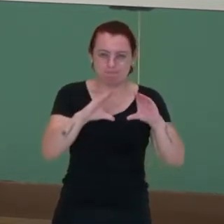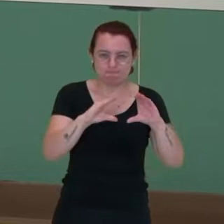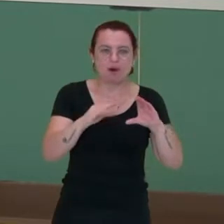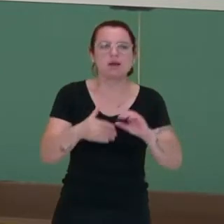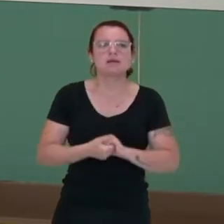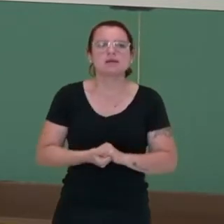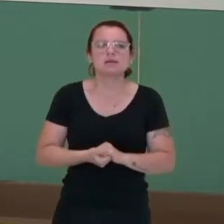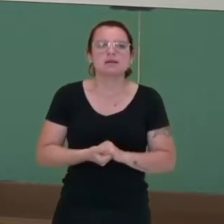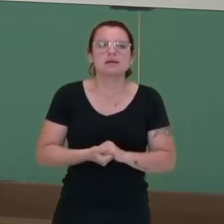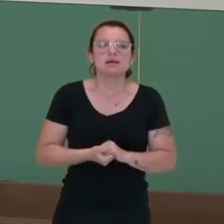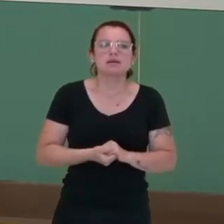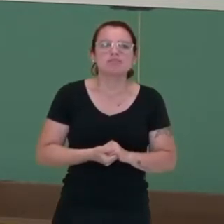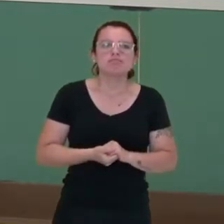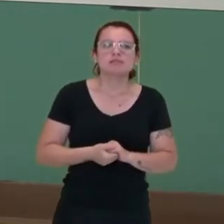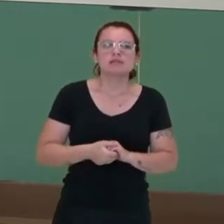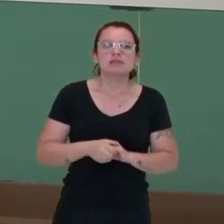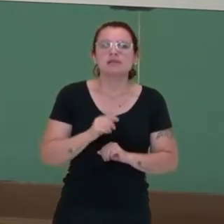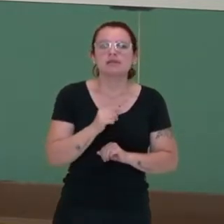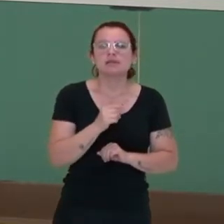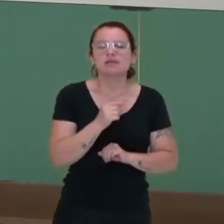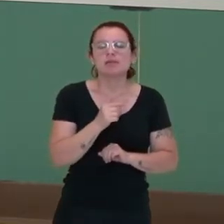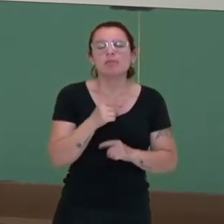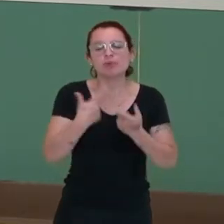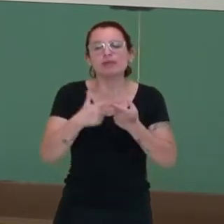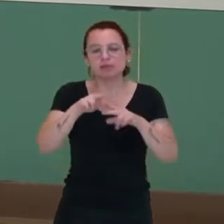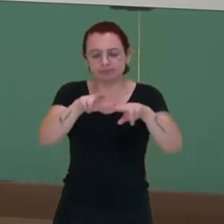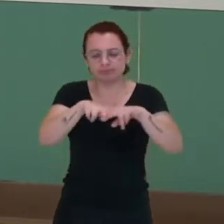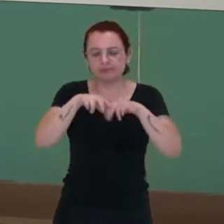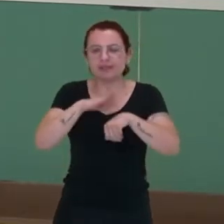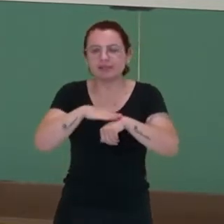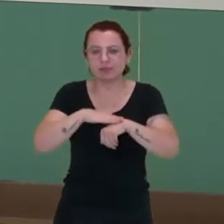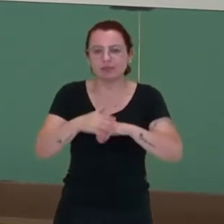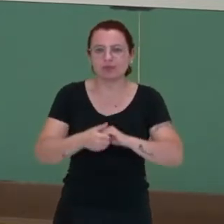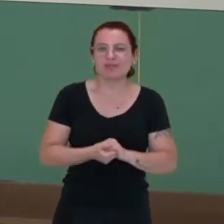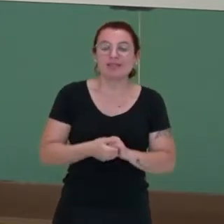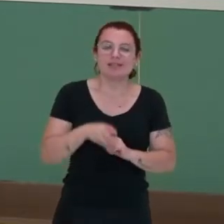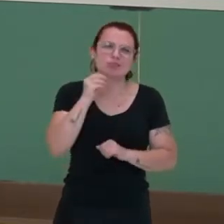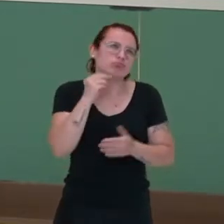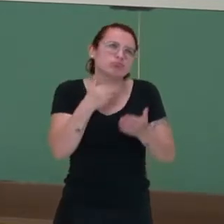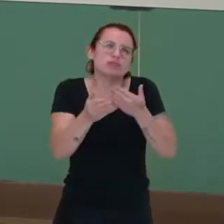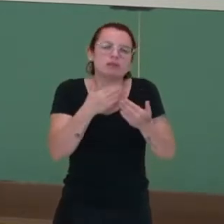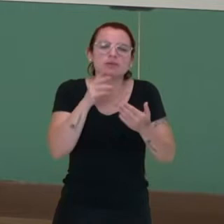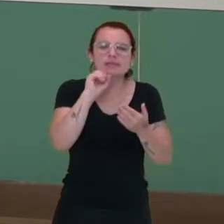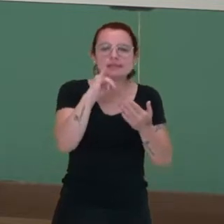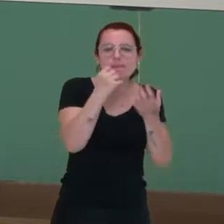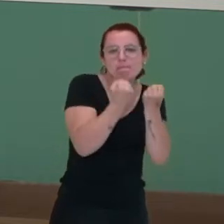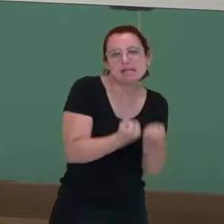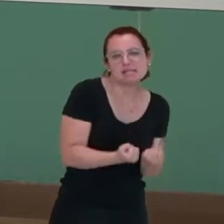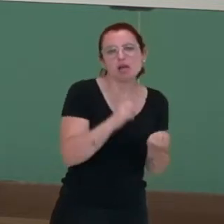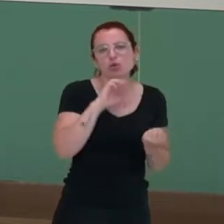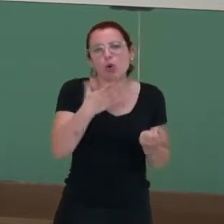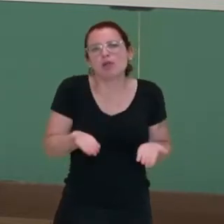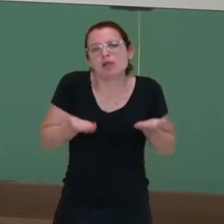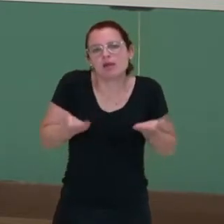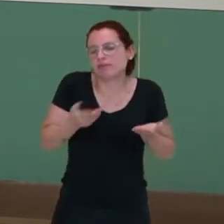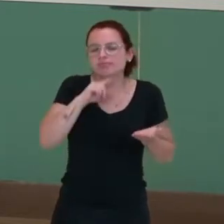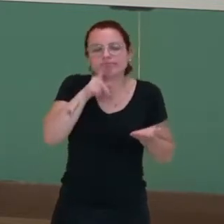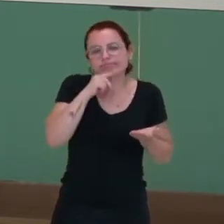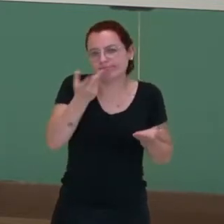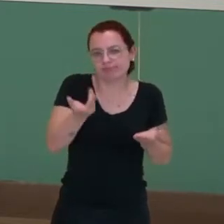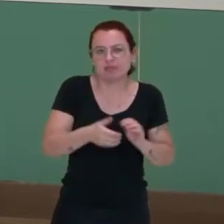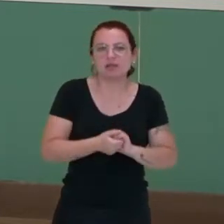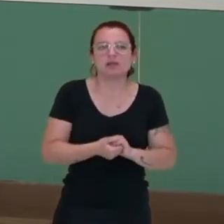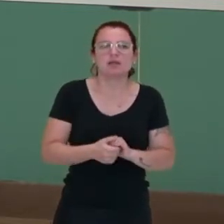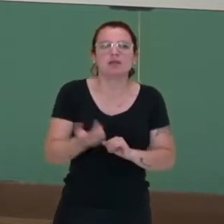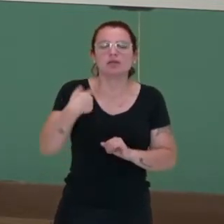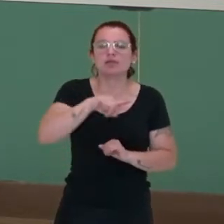No caso, o tempo, né, não depende da massa, ou seja, a massa dos corpos não influencia na sua queda. Lembrando que nós estamos com um